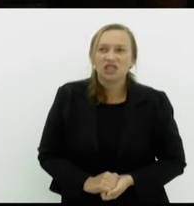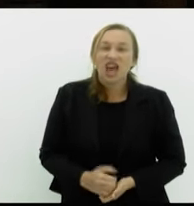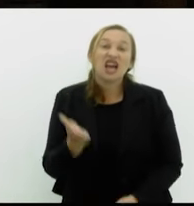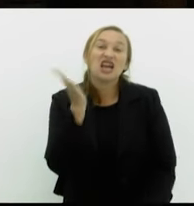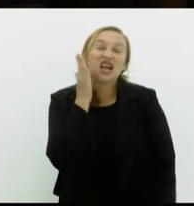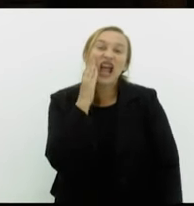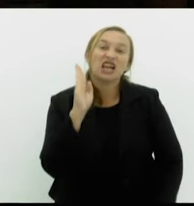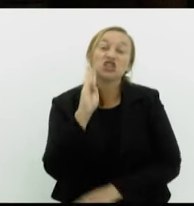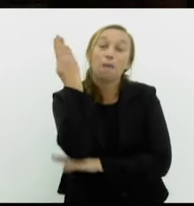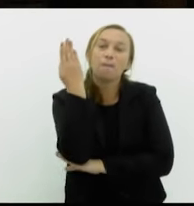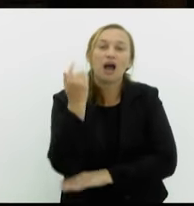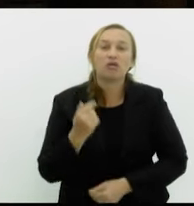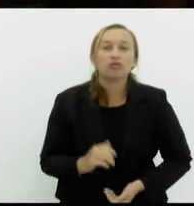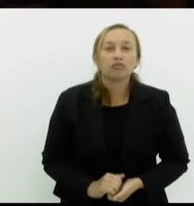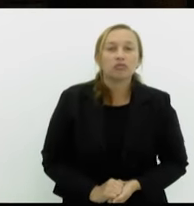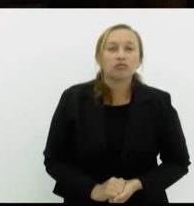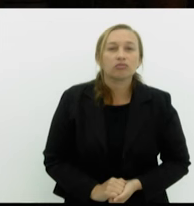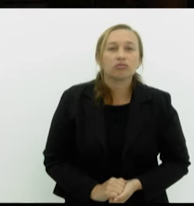de pau.